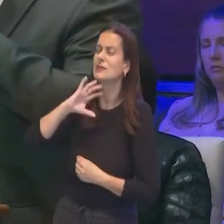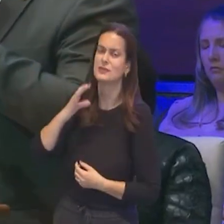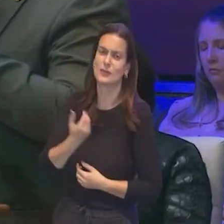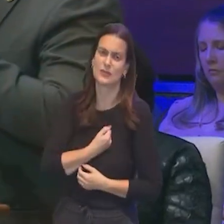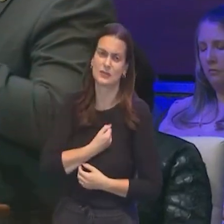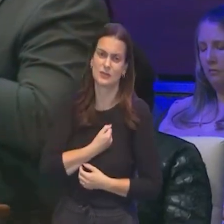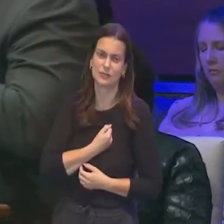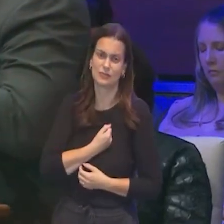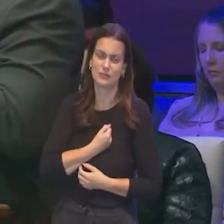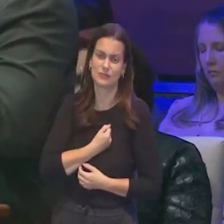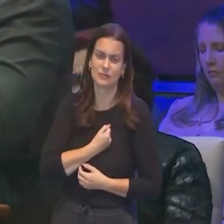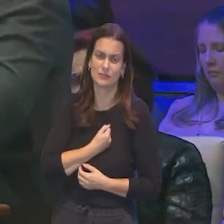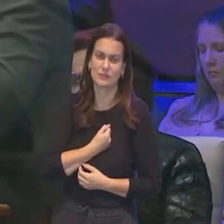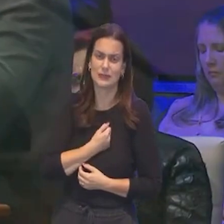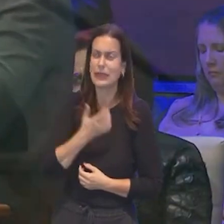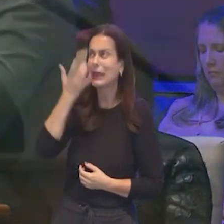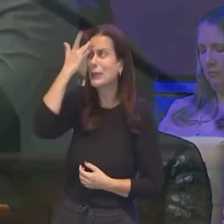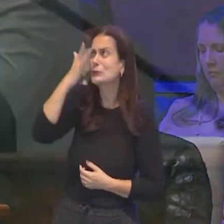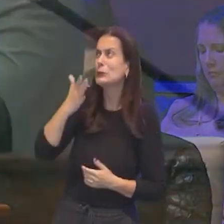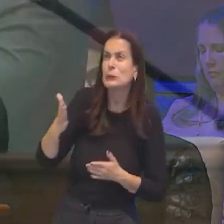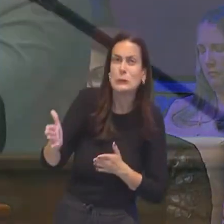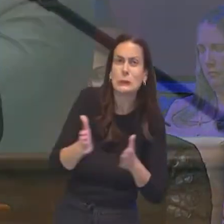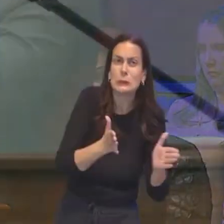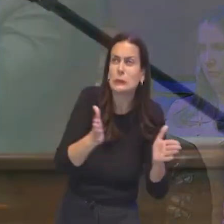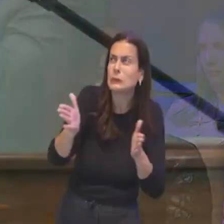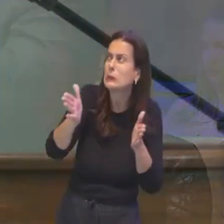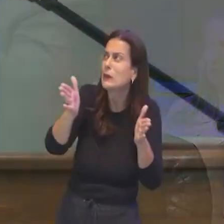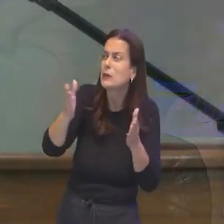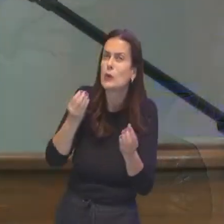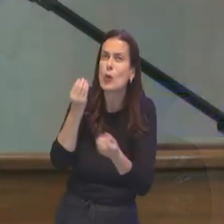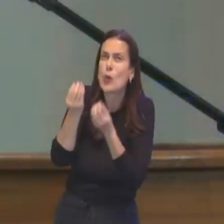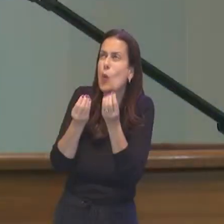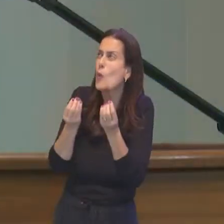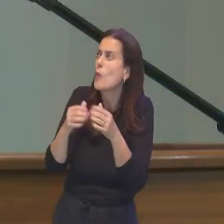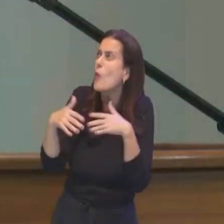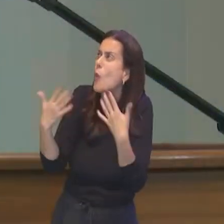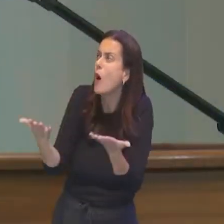Salva-me porque eu não sei que rumo a minha vida está dando.